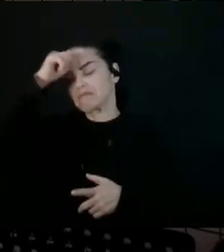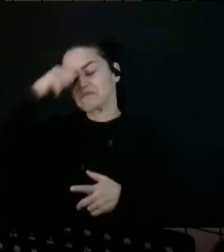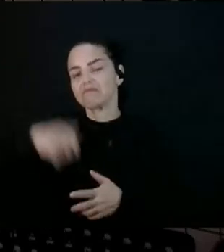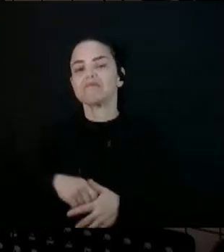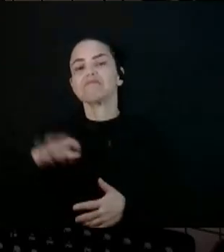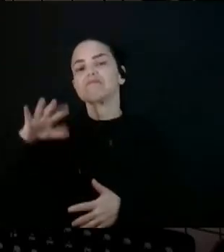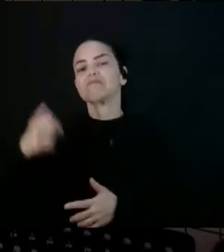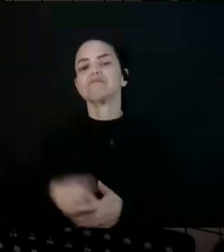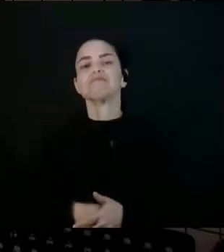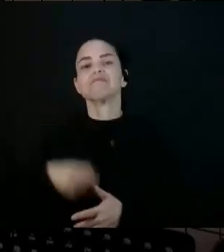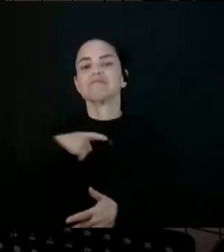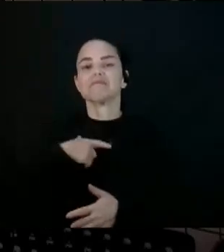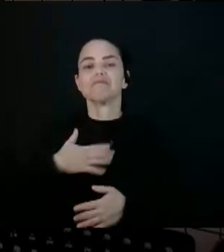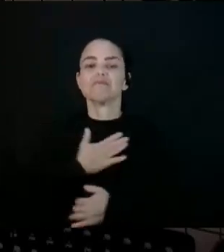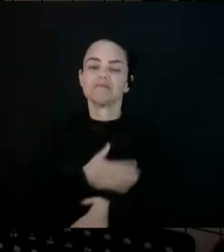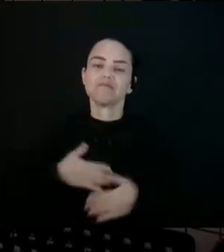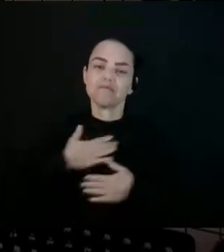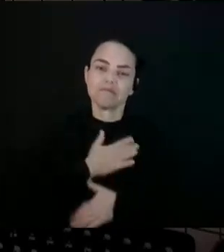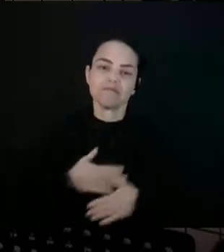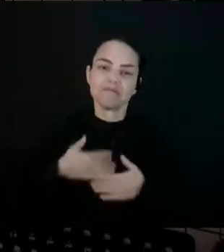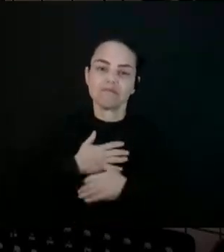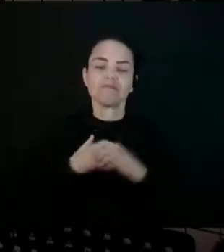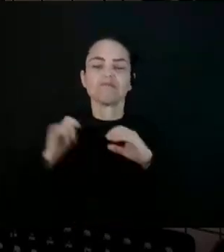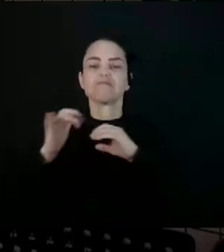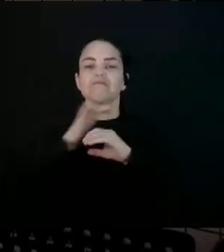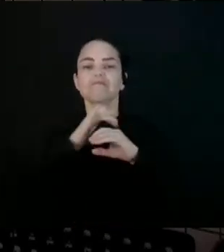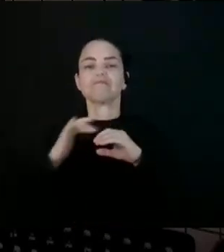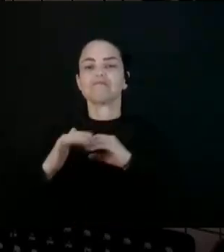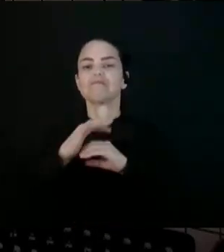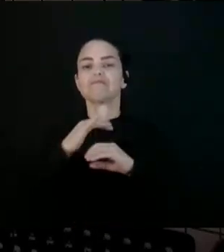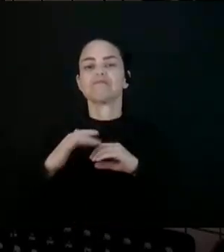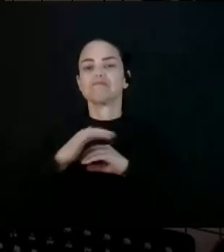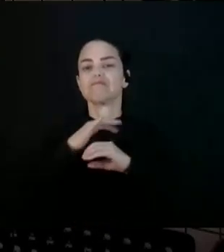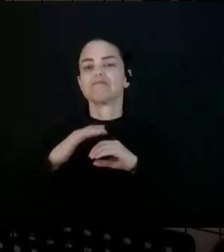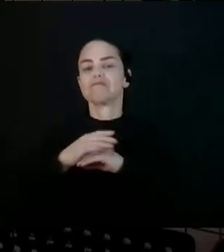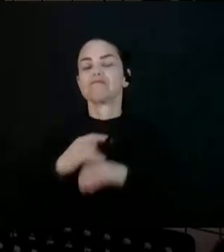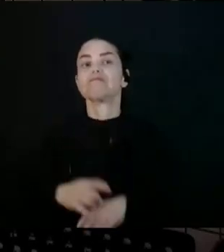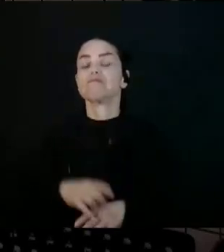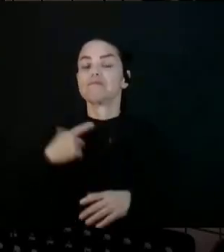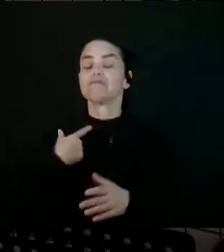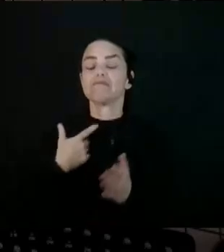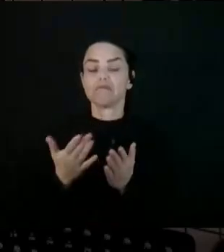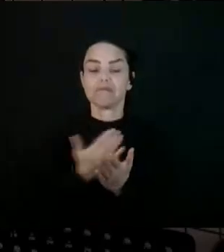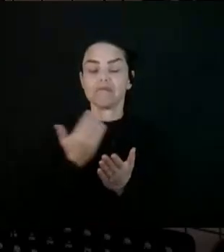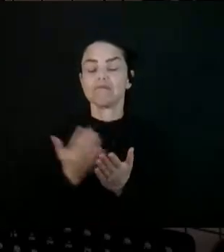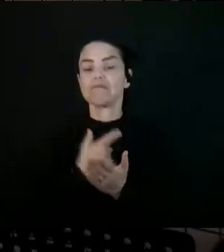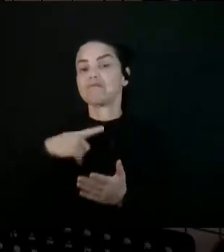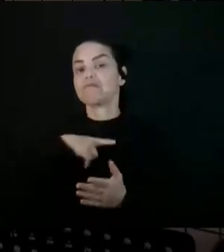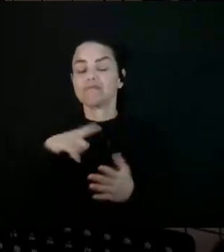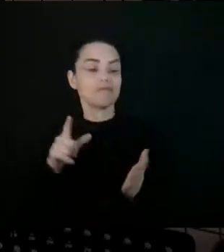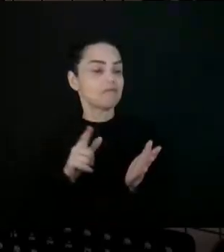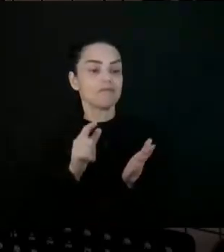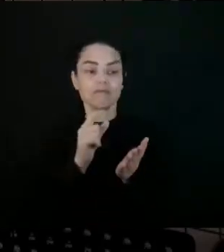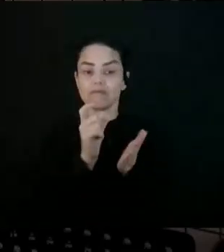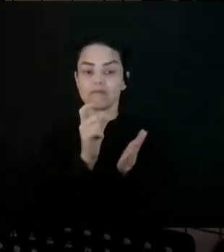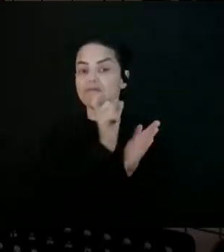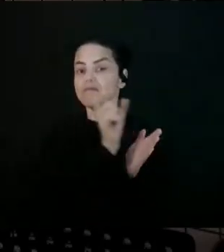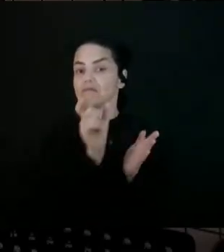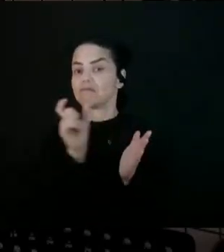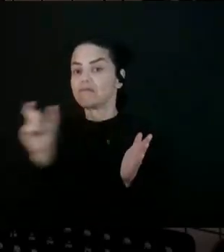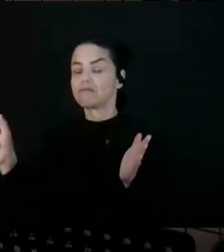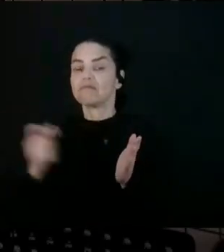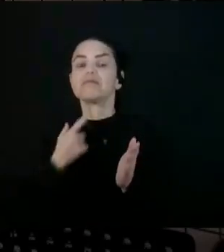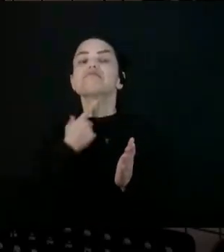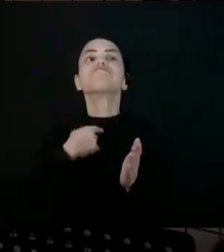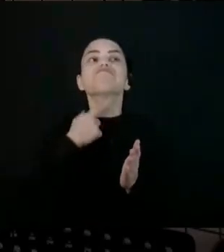muito prazer envolvido. E para as crianças é um enorme prazer colecionar o álbum, ter as figurinhas, o ídolo que eles tanto almejam ali na mão,